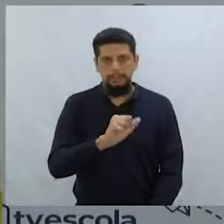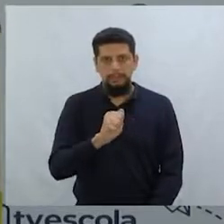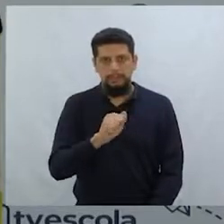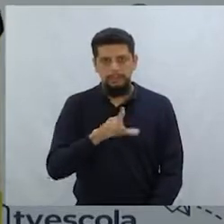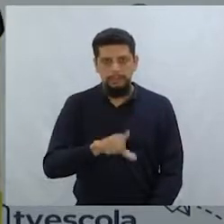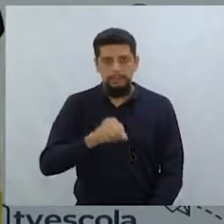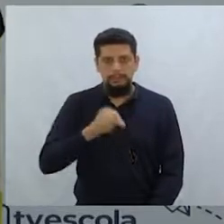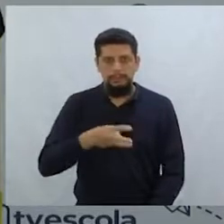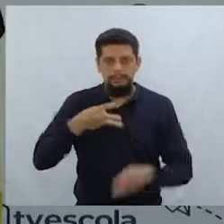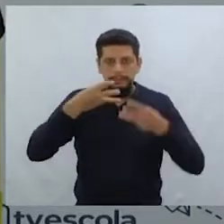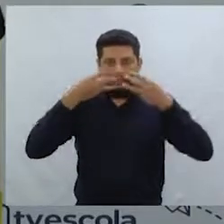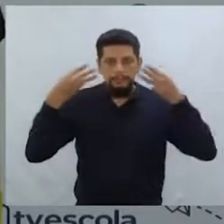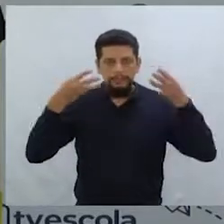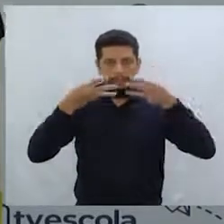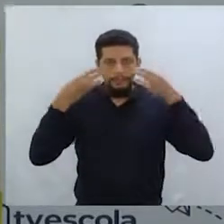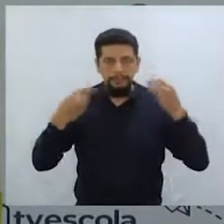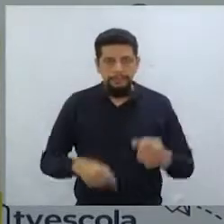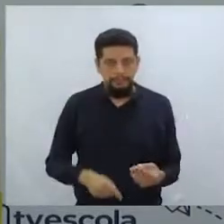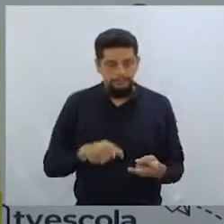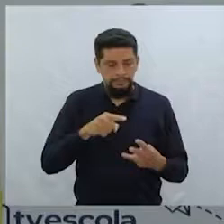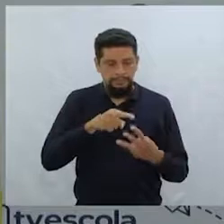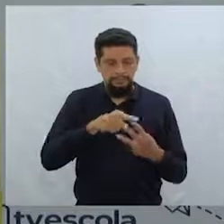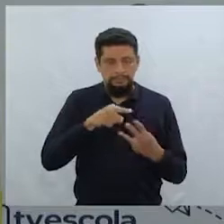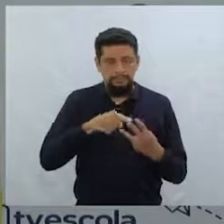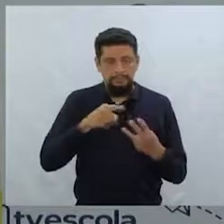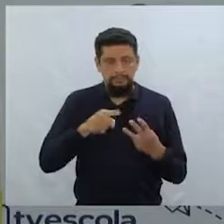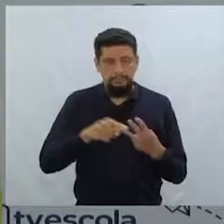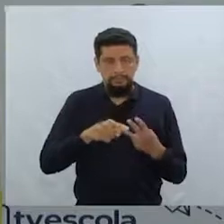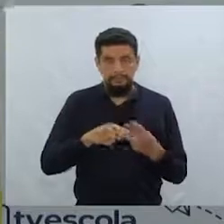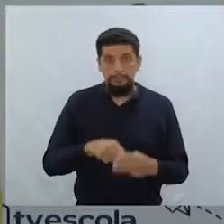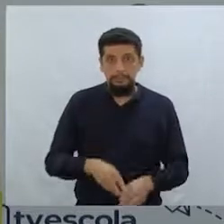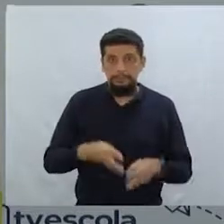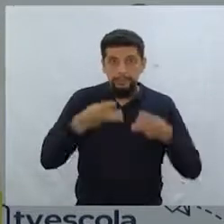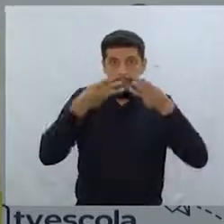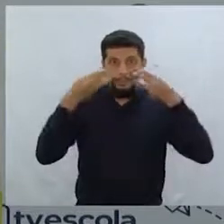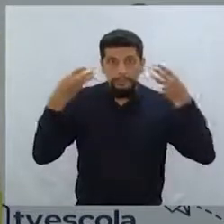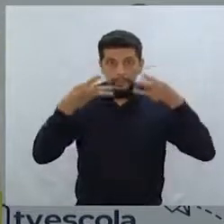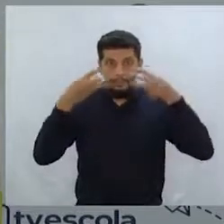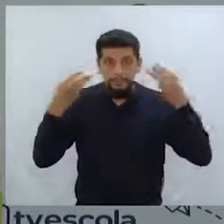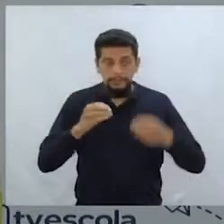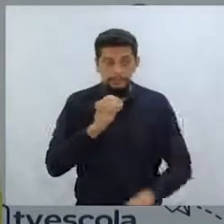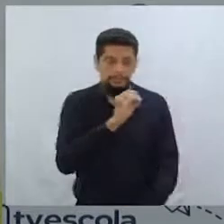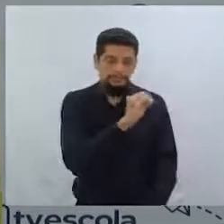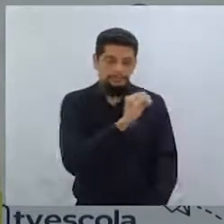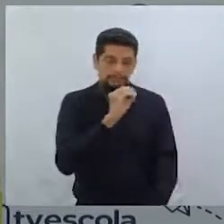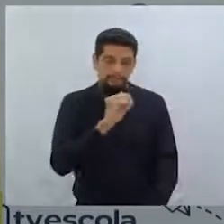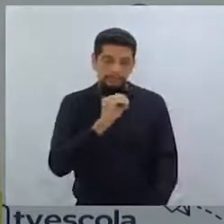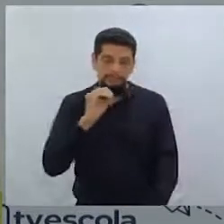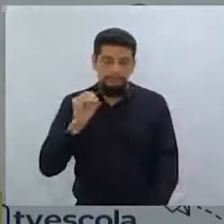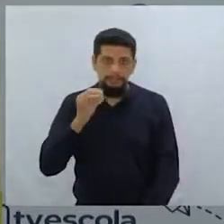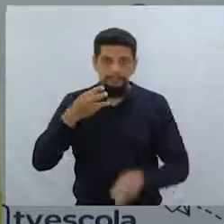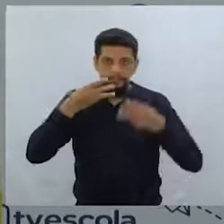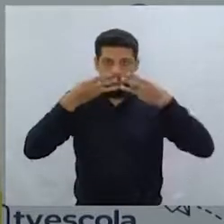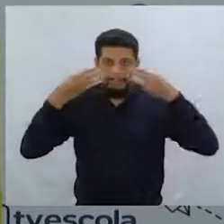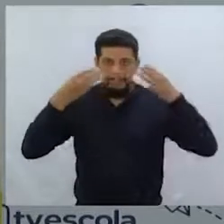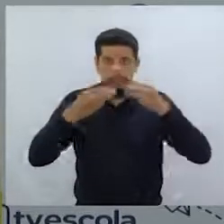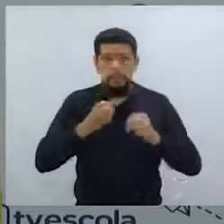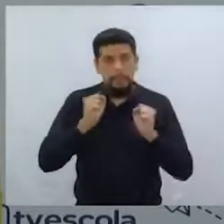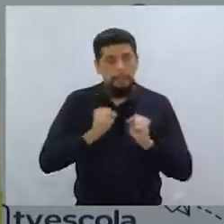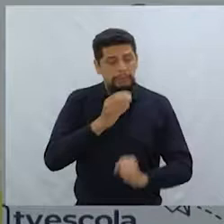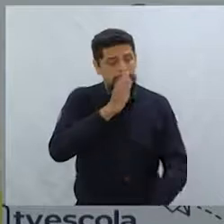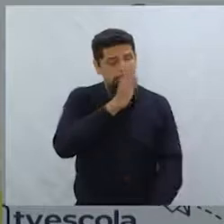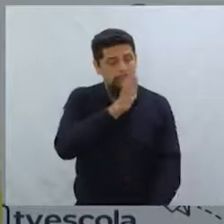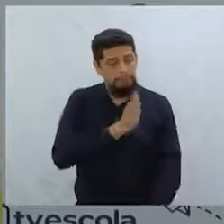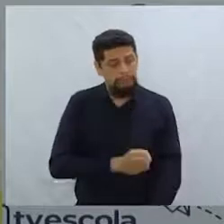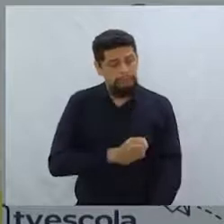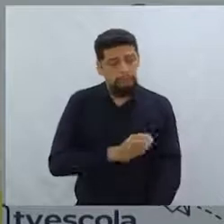a Isa escolheu o gato, colocar três peças aqui do gato. ou aqui na horizontal, pode